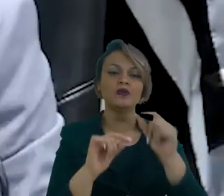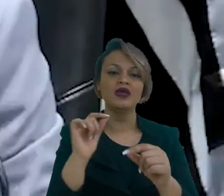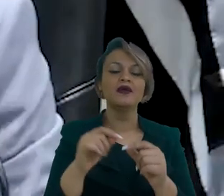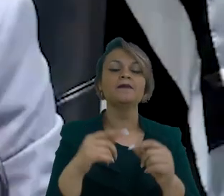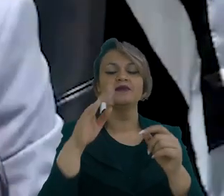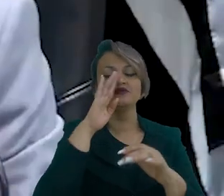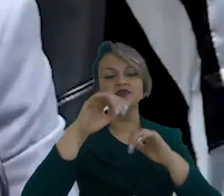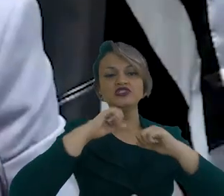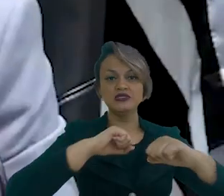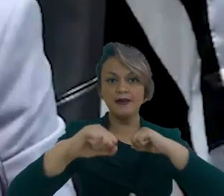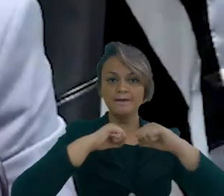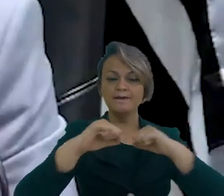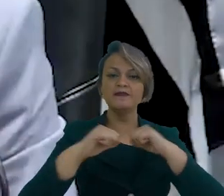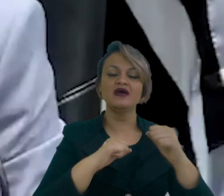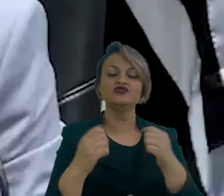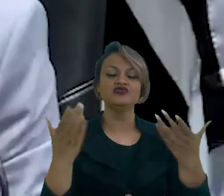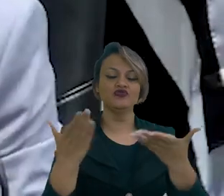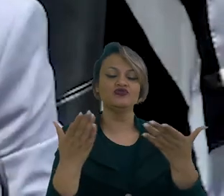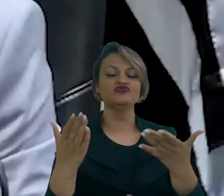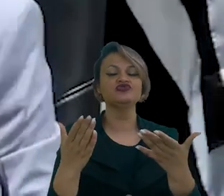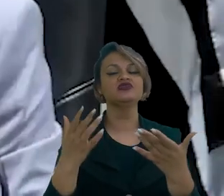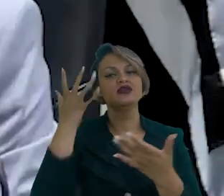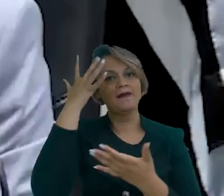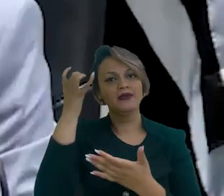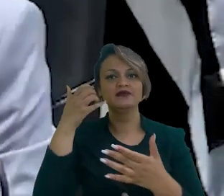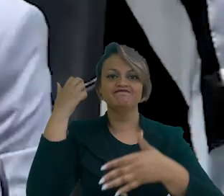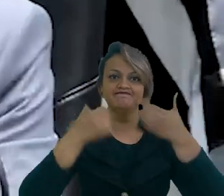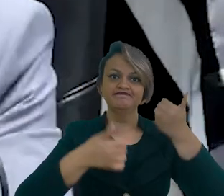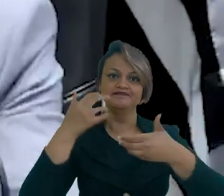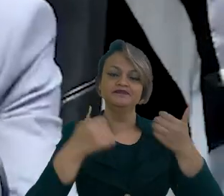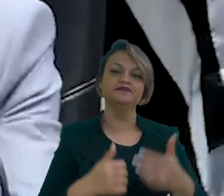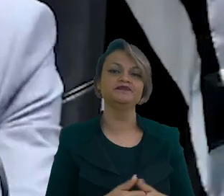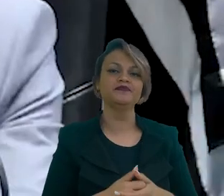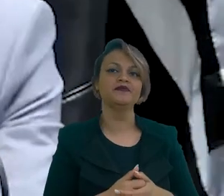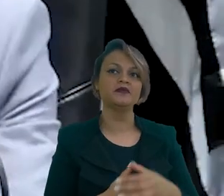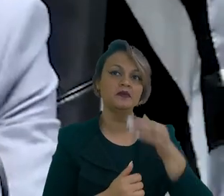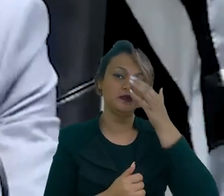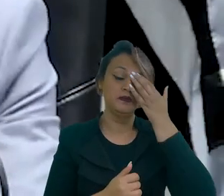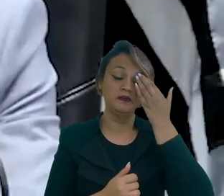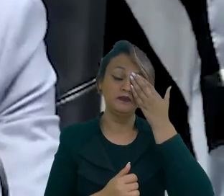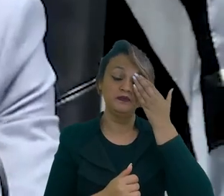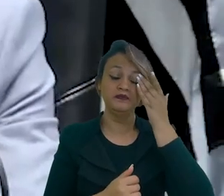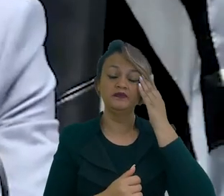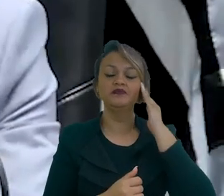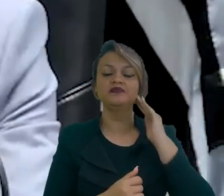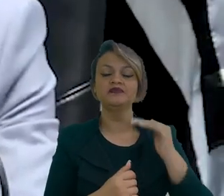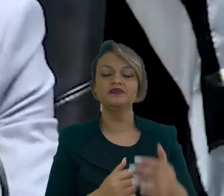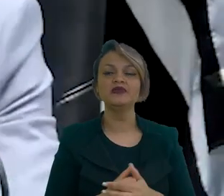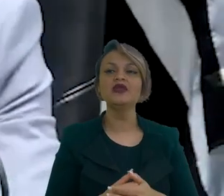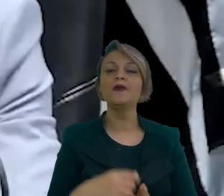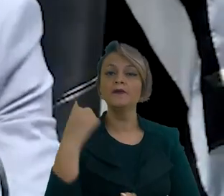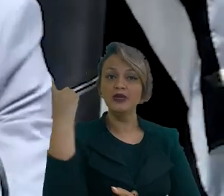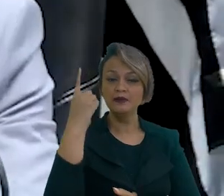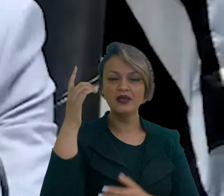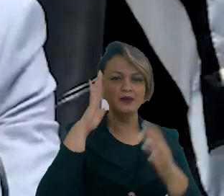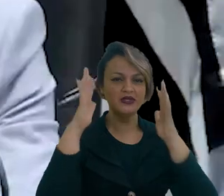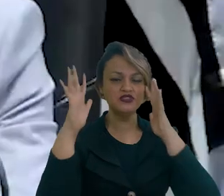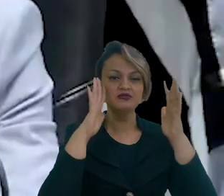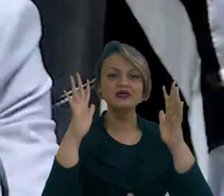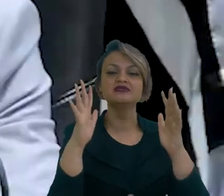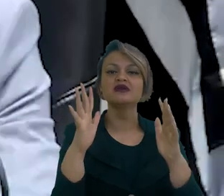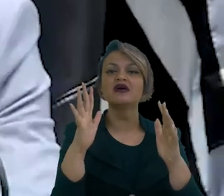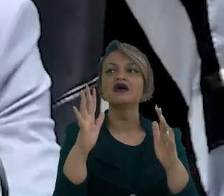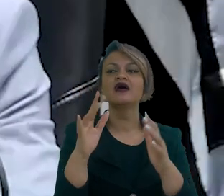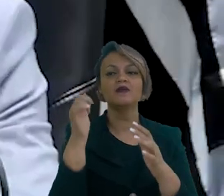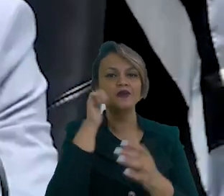e principalmente dos debates que vão prosseguir nessa tarde e no dia de amanhã o primeiro grande feixe que eu gostaria de